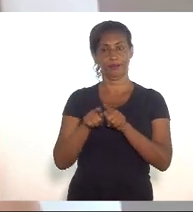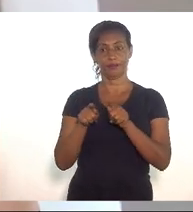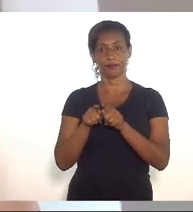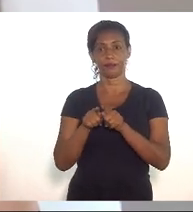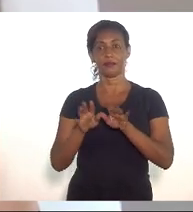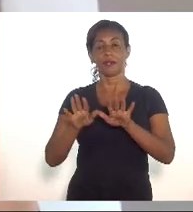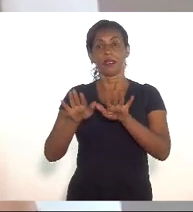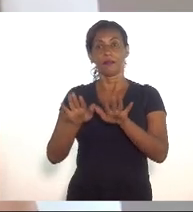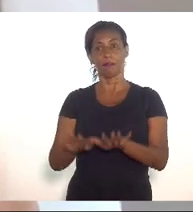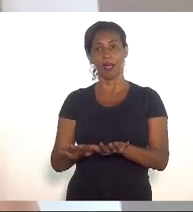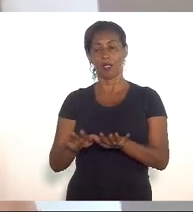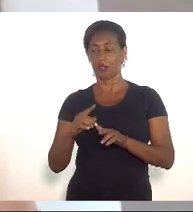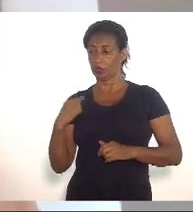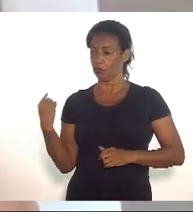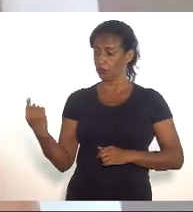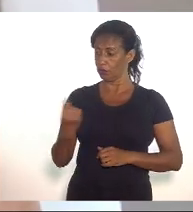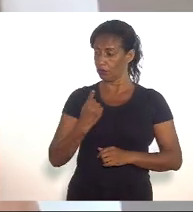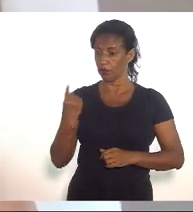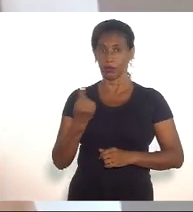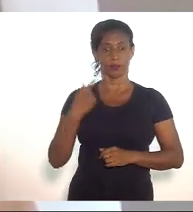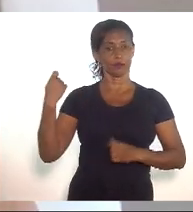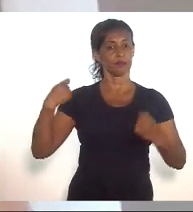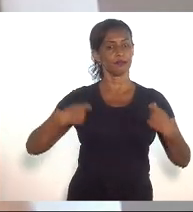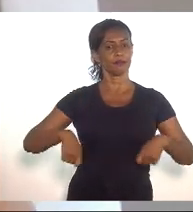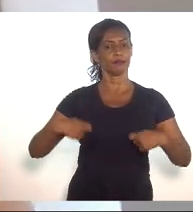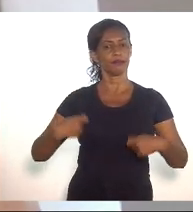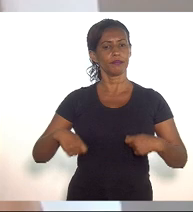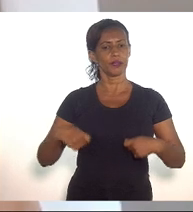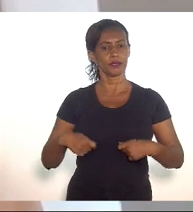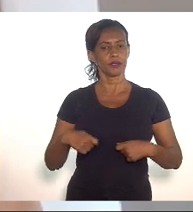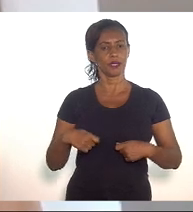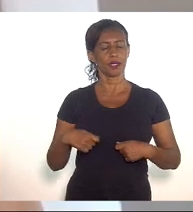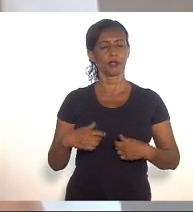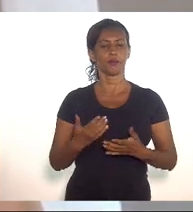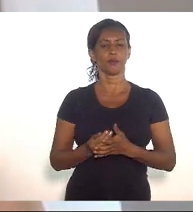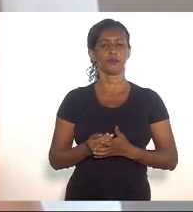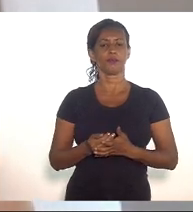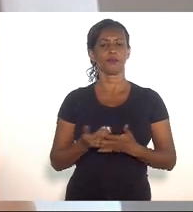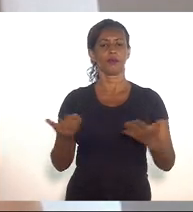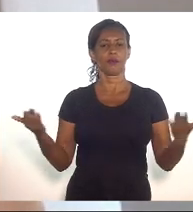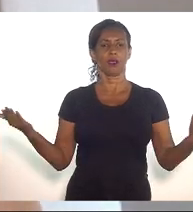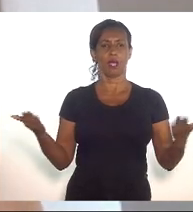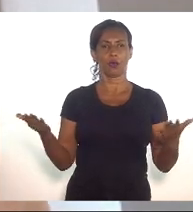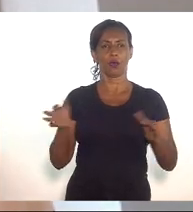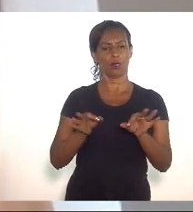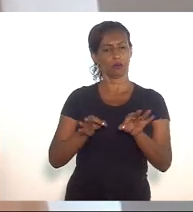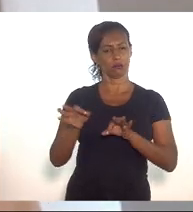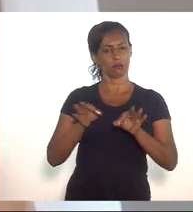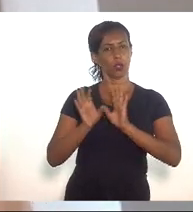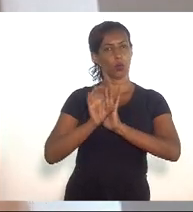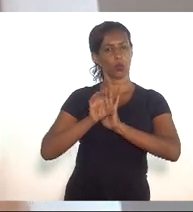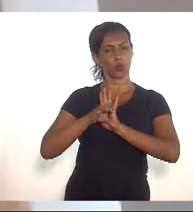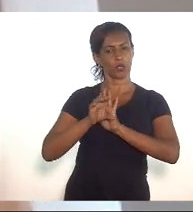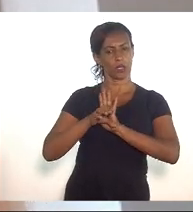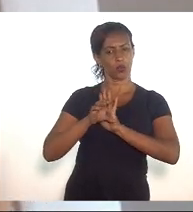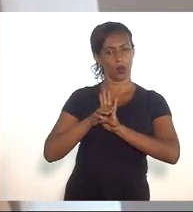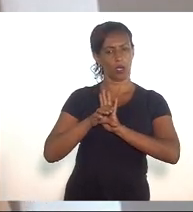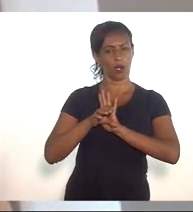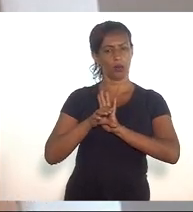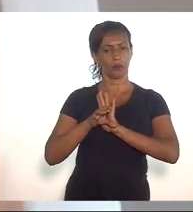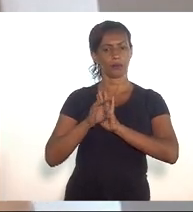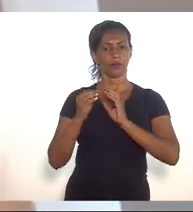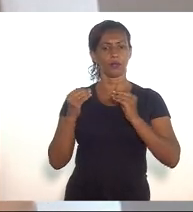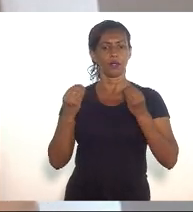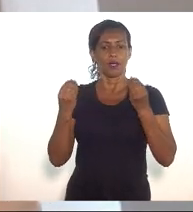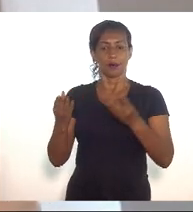mas o que nós precisamos, no seu âmago, de uma forma bastante conceitual, é